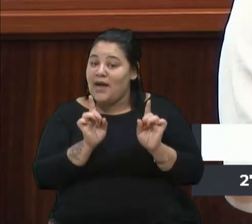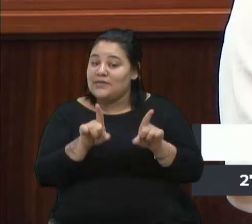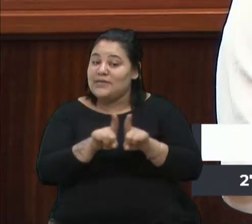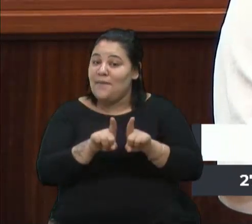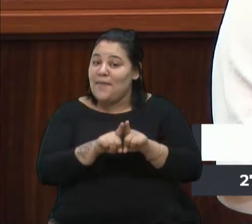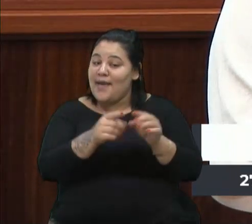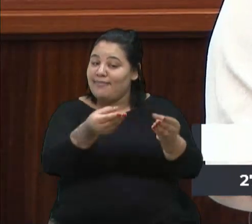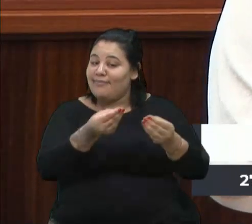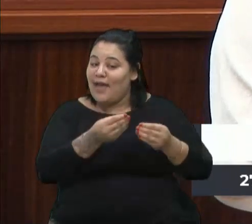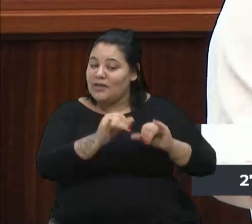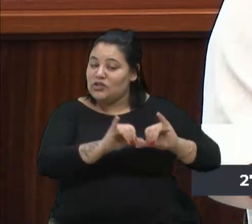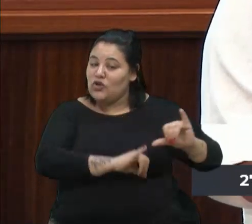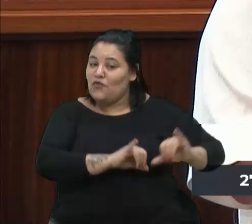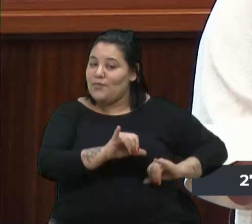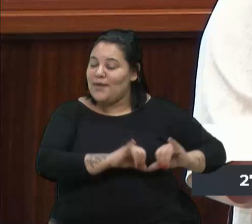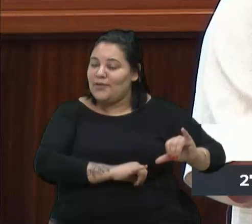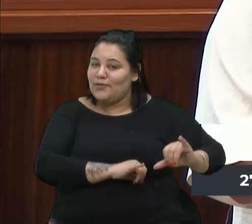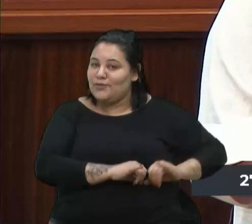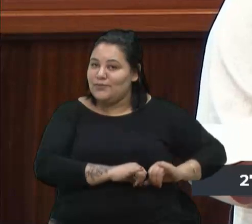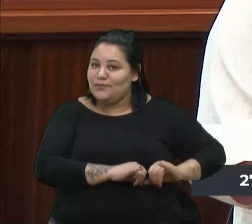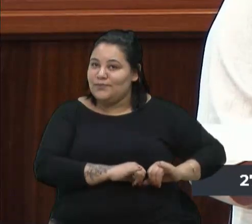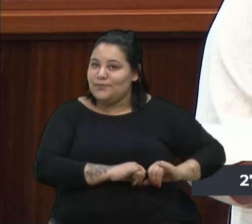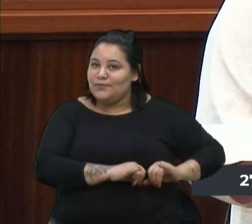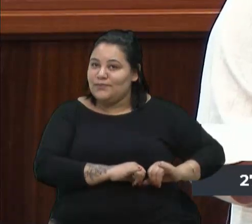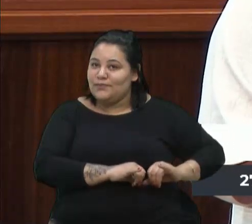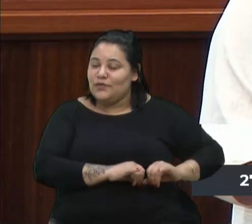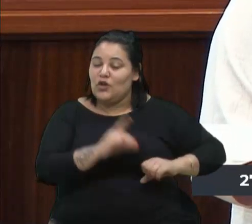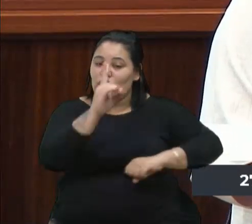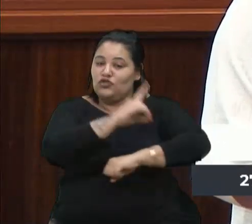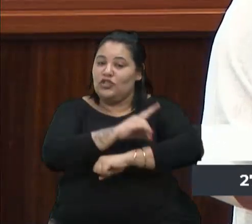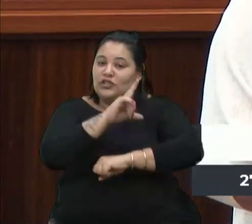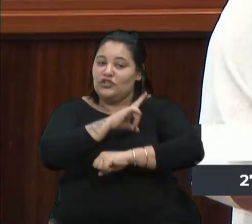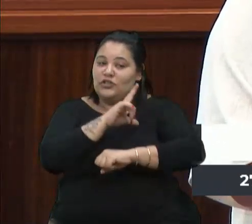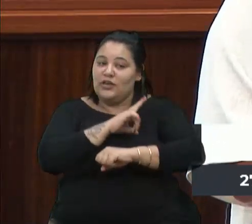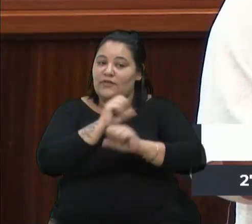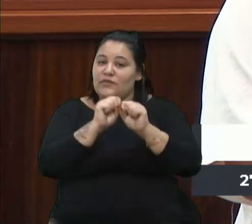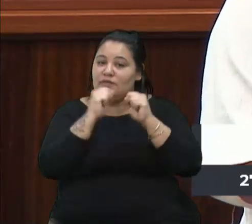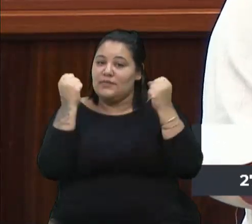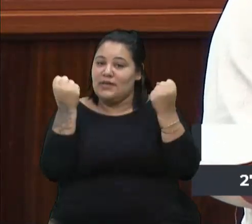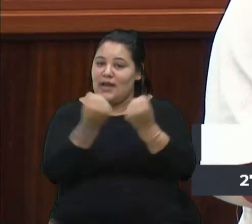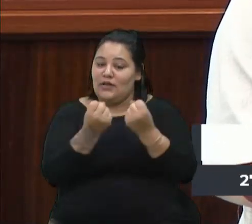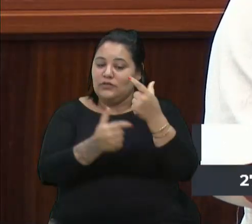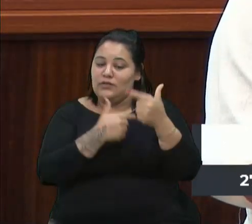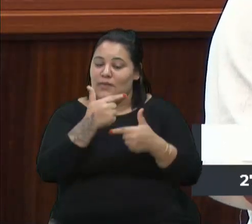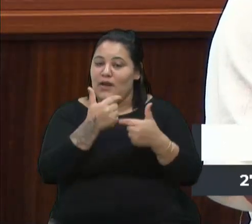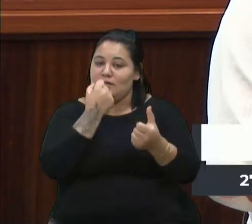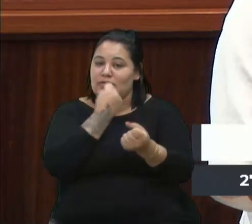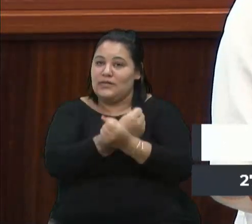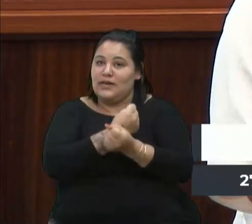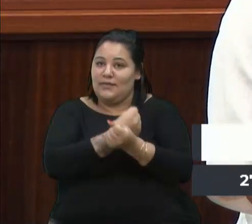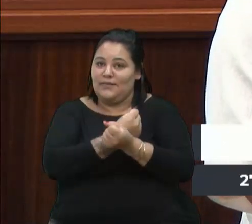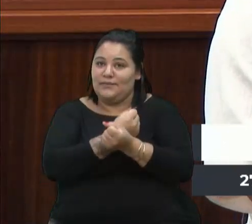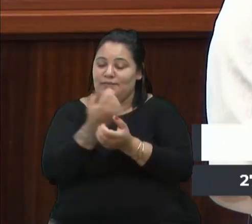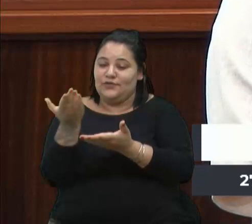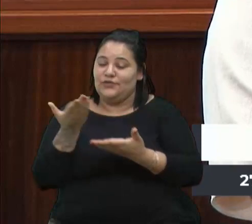parcela da população. No dia que a gente teve o seminário do trabalho escravo nesta casa, a gente recebeu a